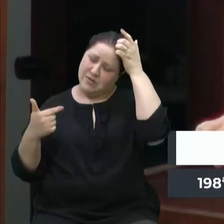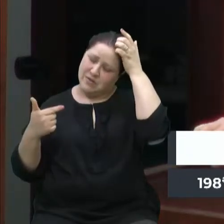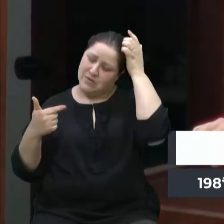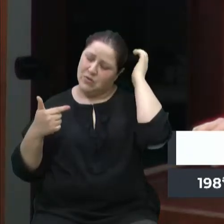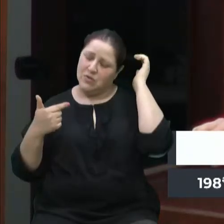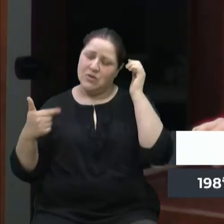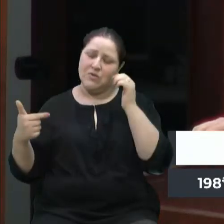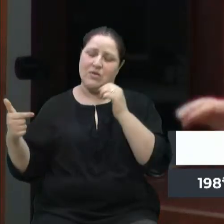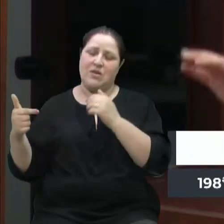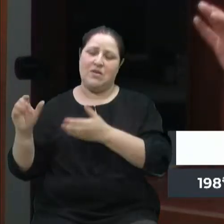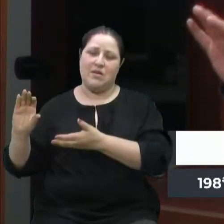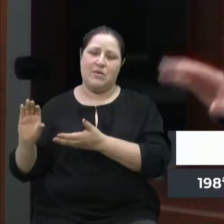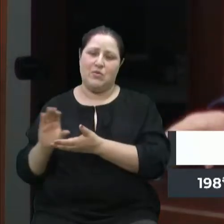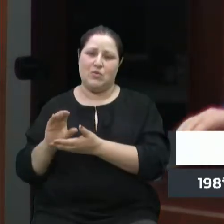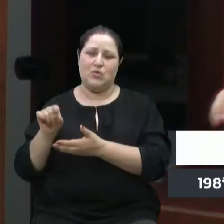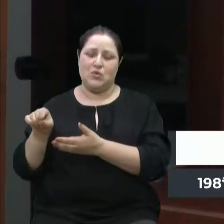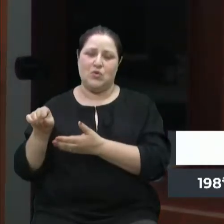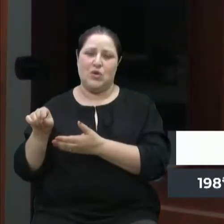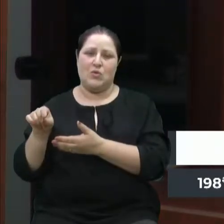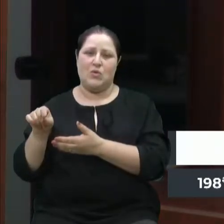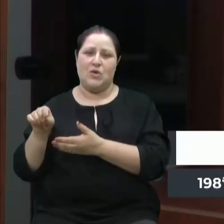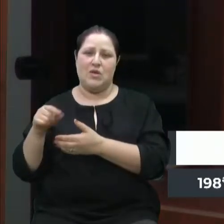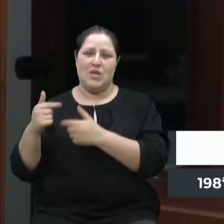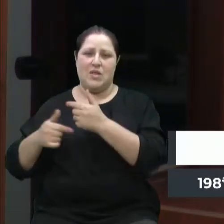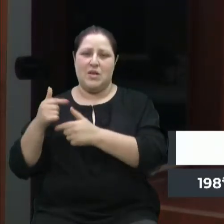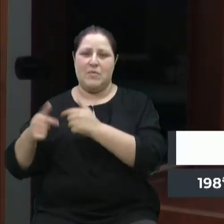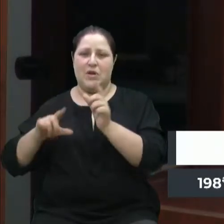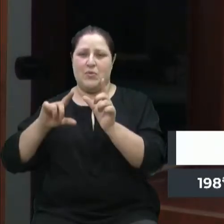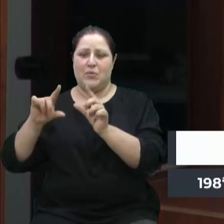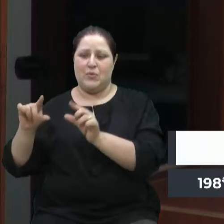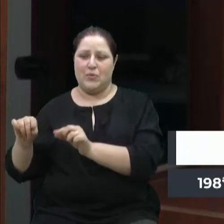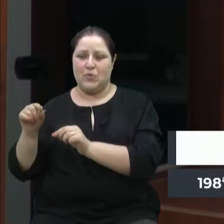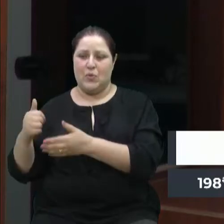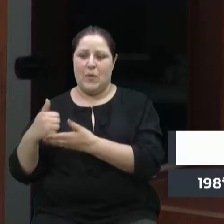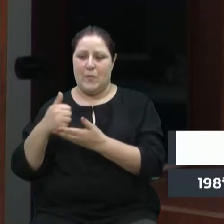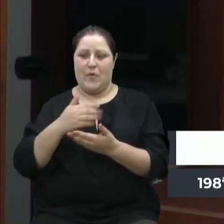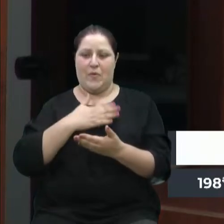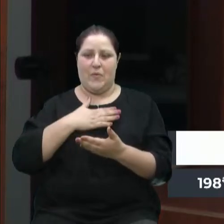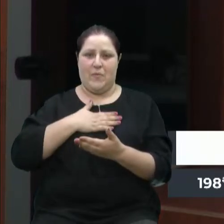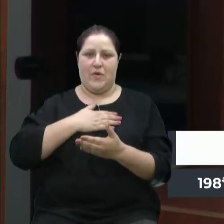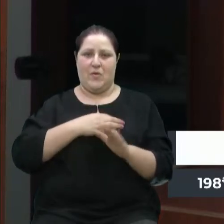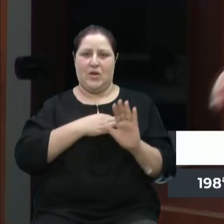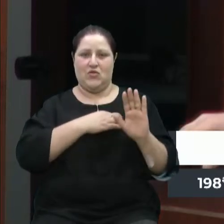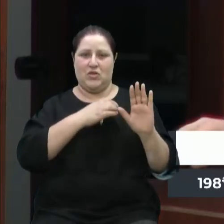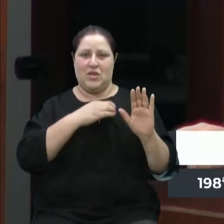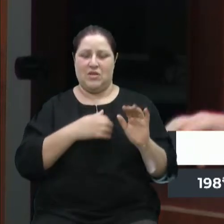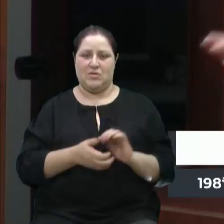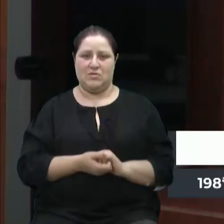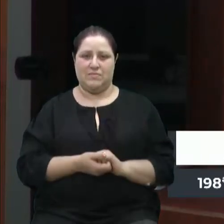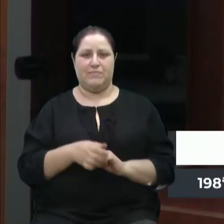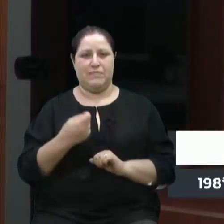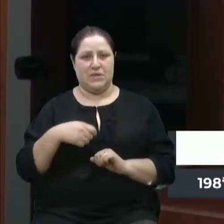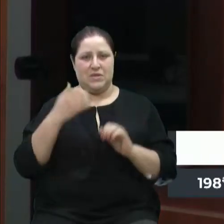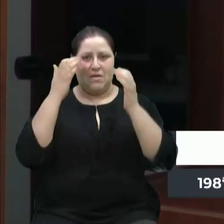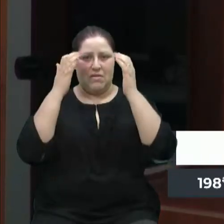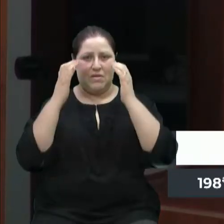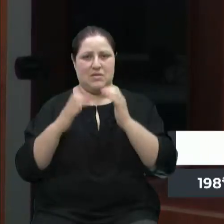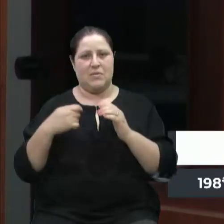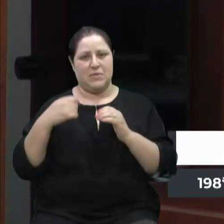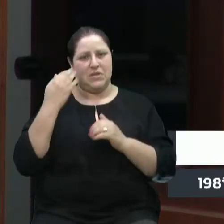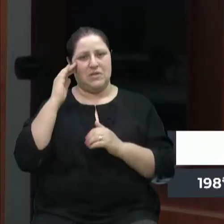que eu quero. Então, essas questões a gente tem que começar a fazer uma análise e entender. E não estou julgando